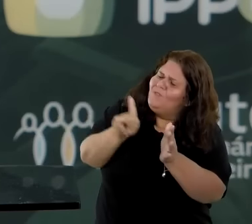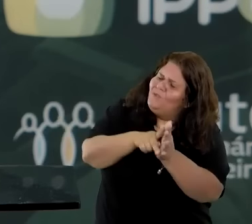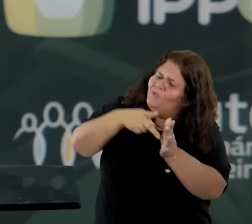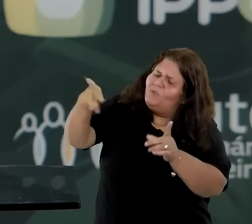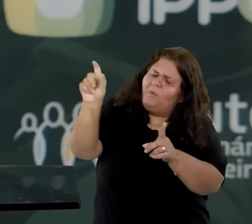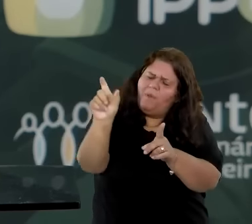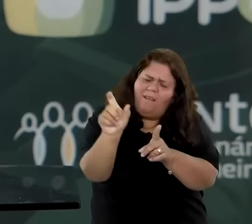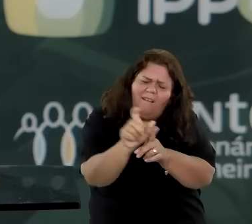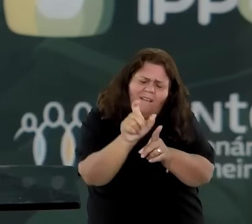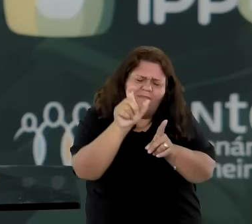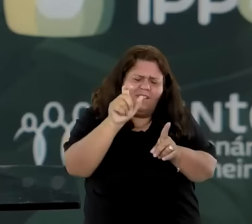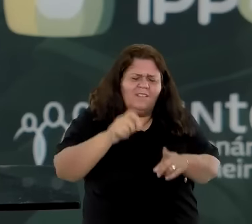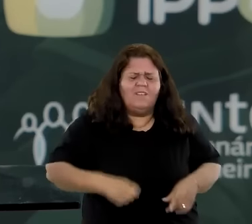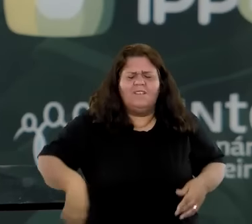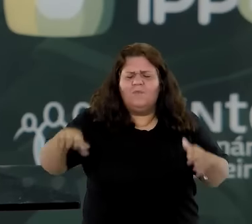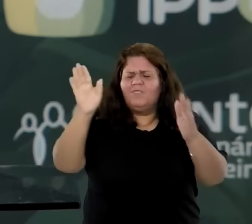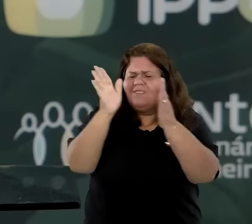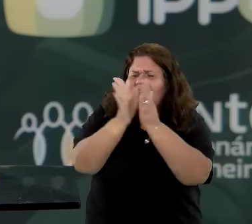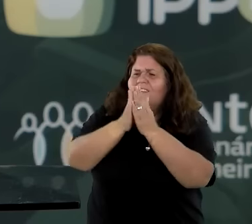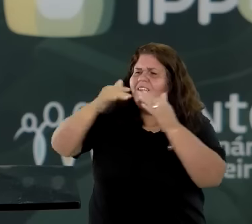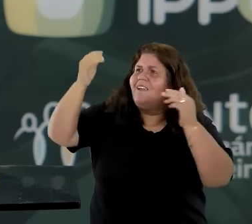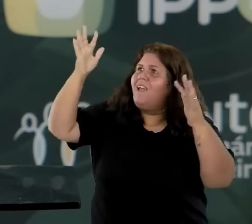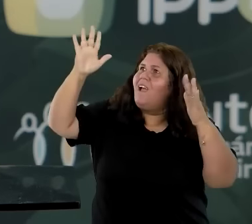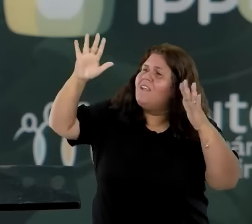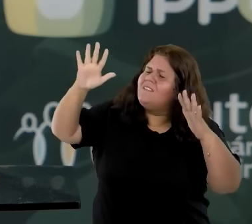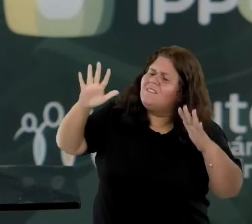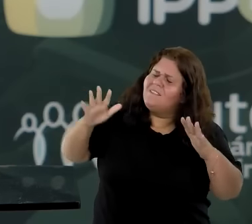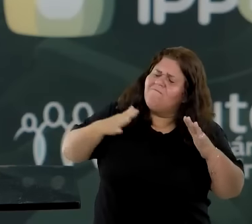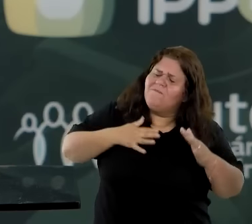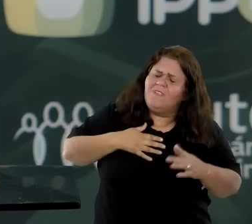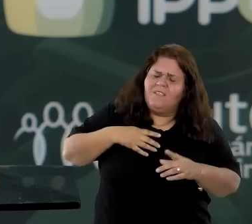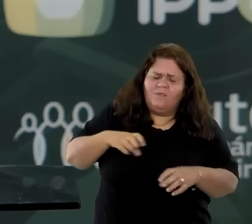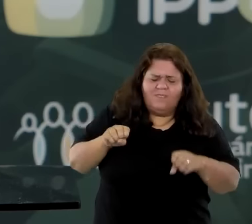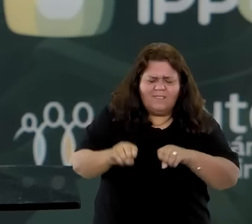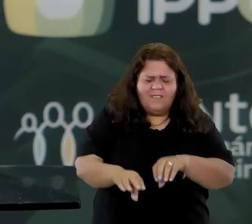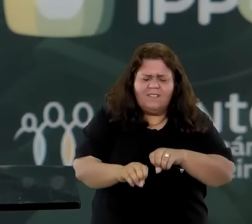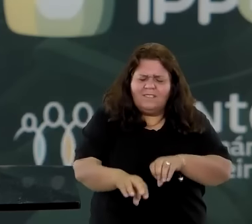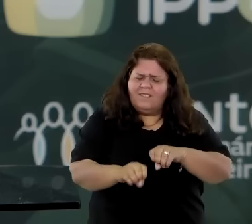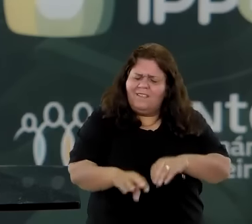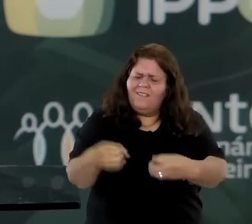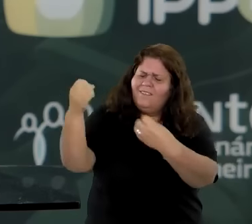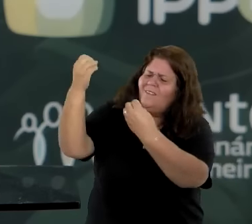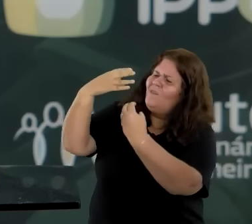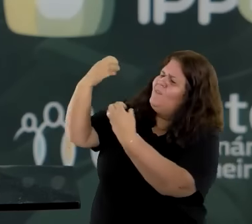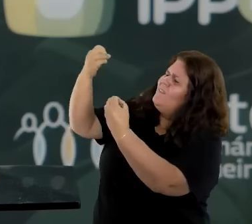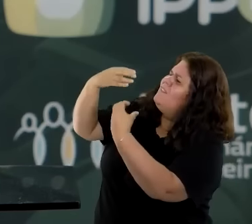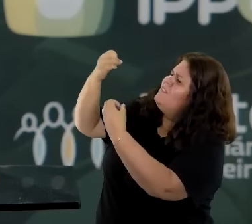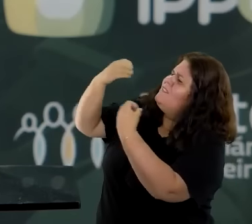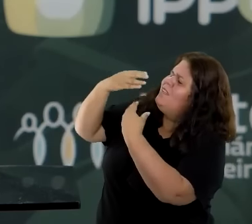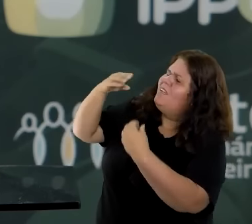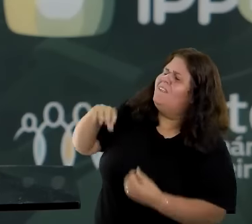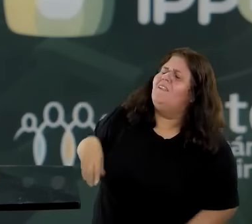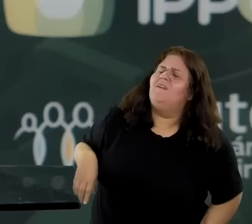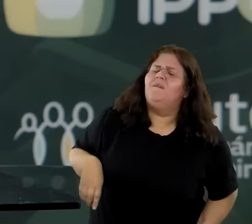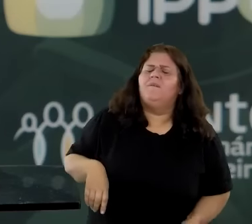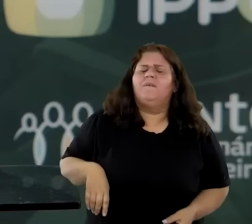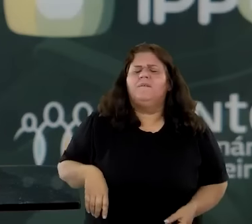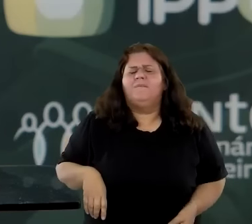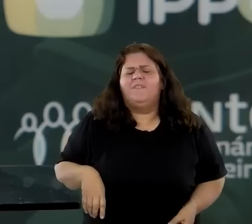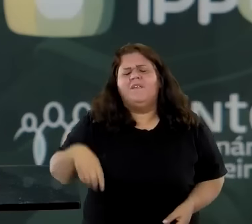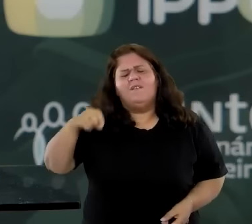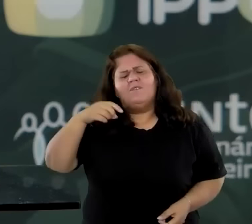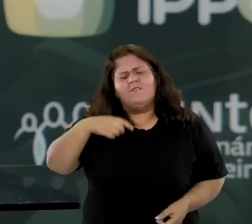Nós te damos graças porque esta palavra nos instrui a vivermos de modo digno do teu nome,